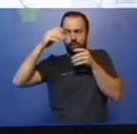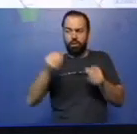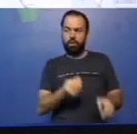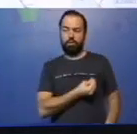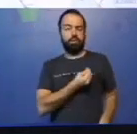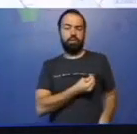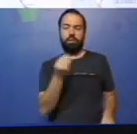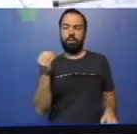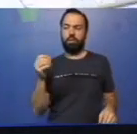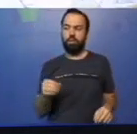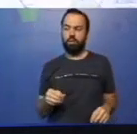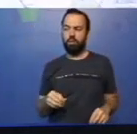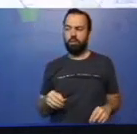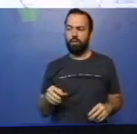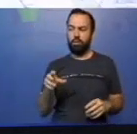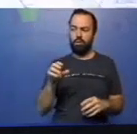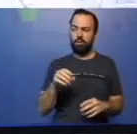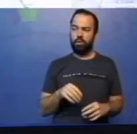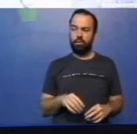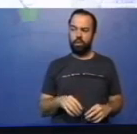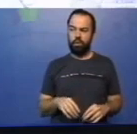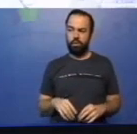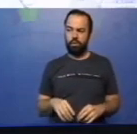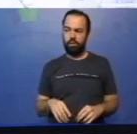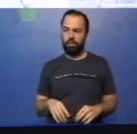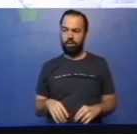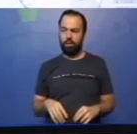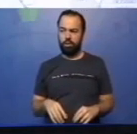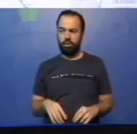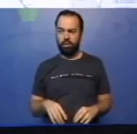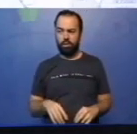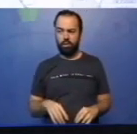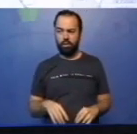islamismo ela vai em direção ao sul do continente.